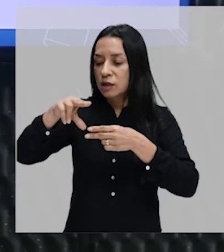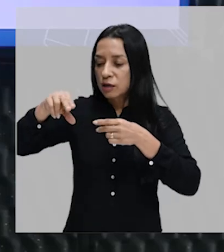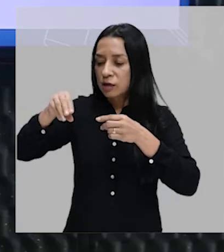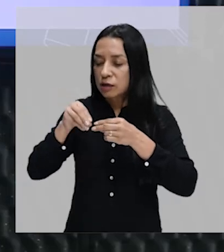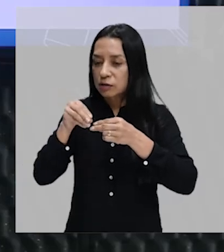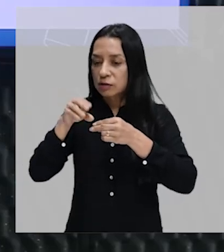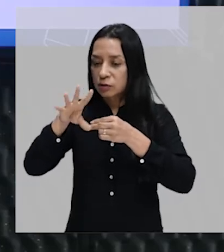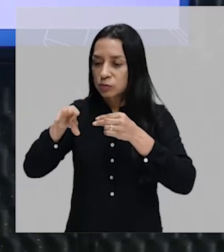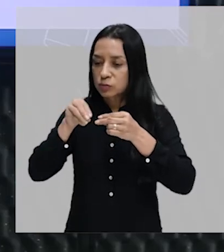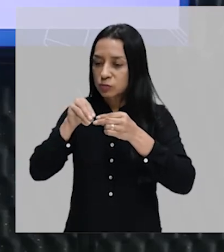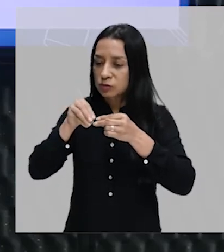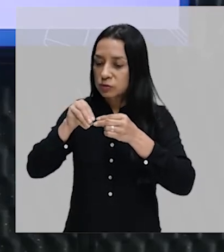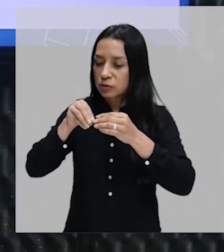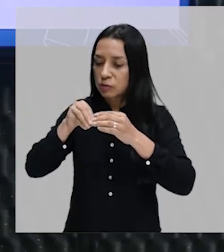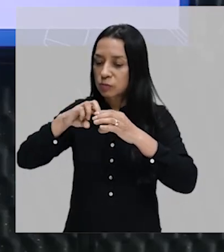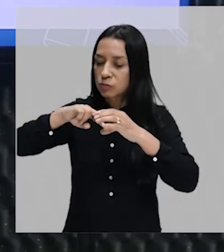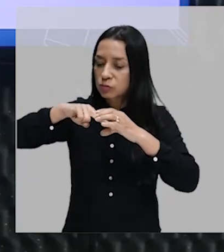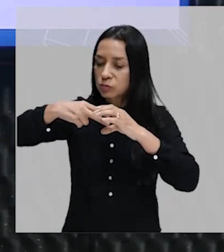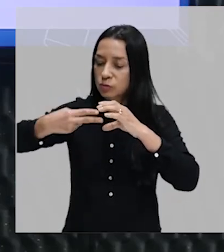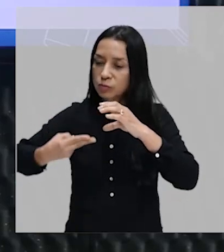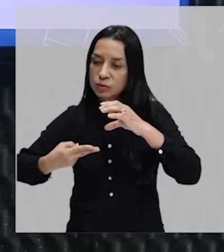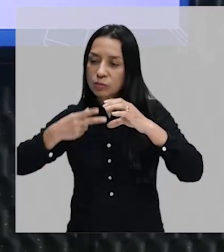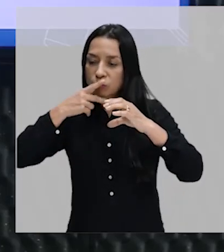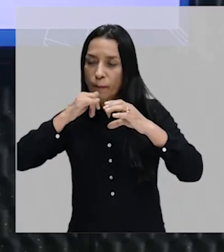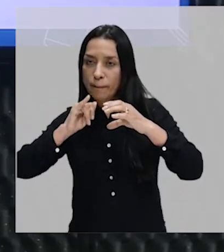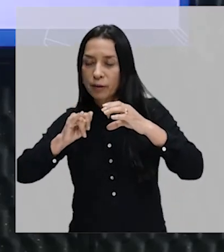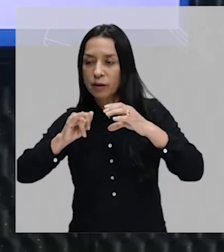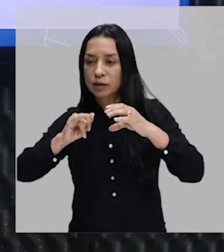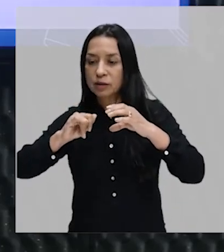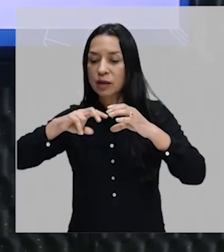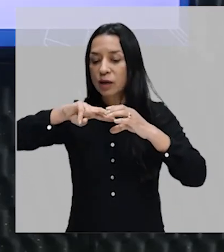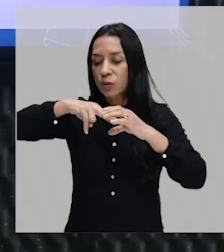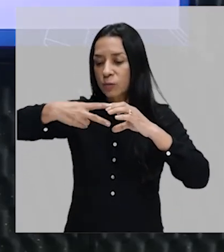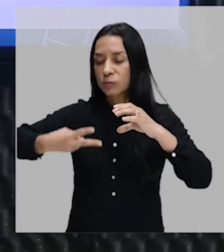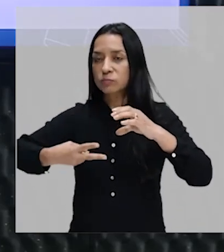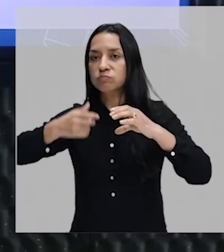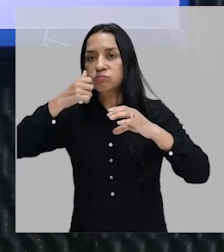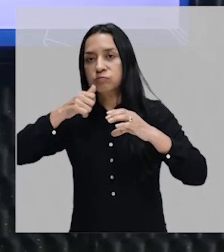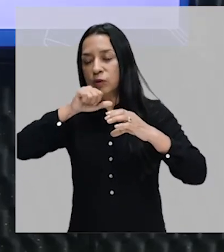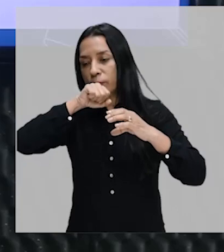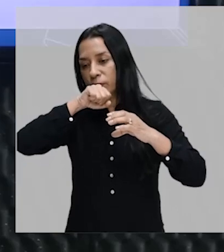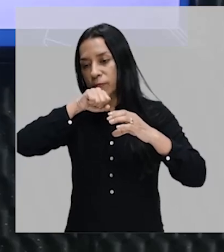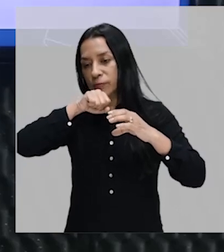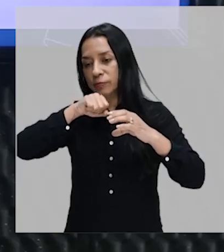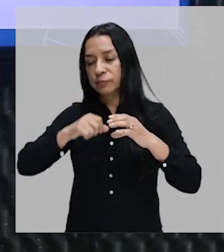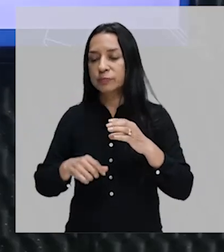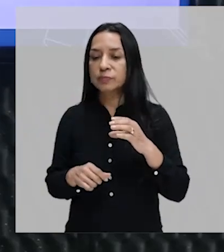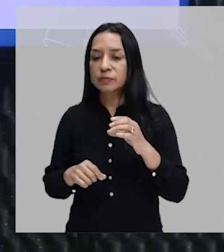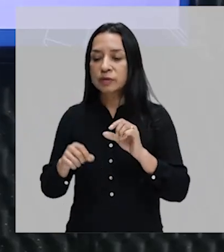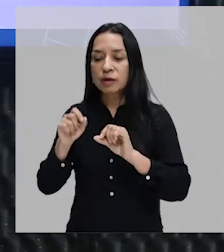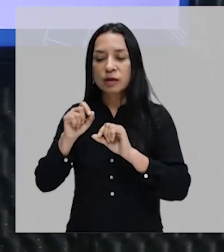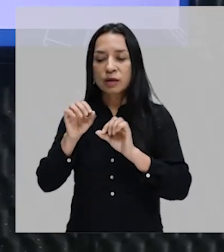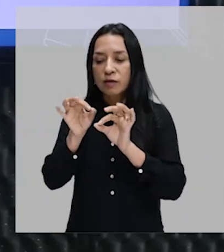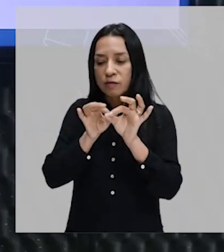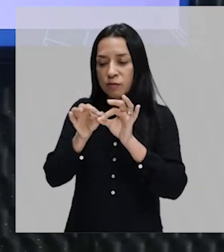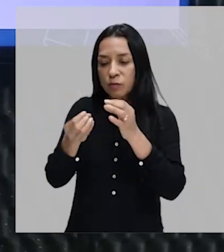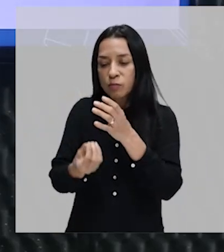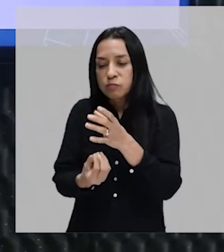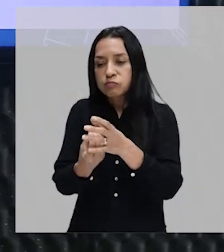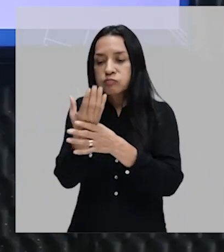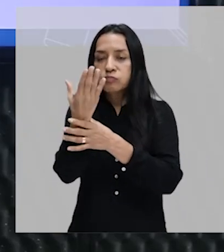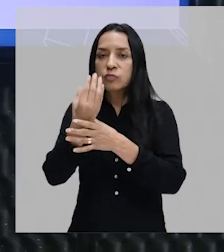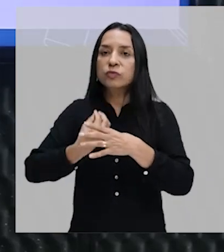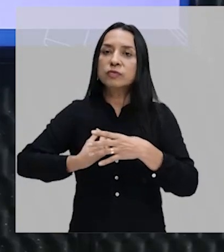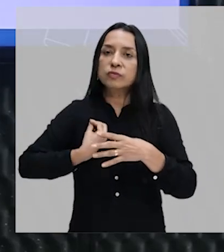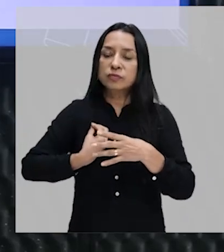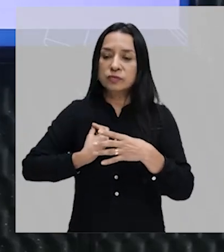dos cromossomos do pai com os cromossomos da mãe. Beleza, aí forma um novo indivíduo. Esse indivíduo, quando